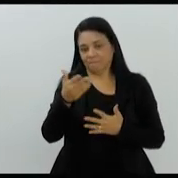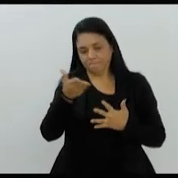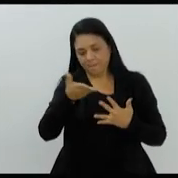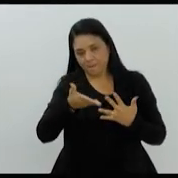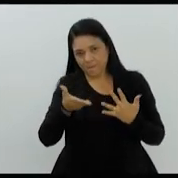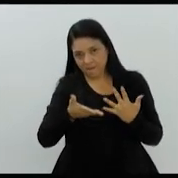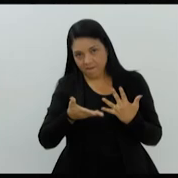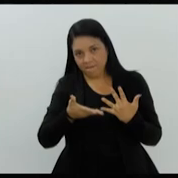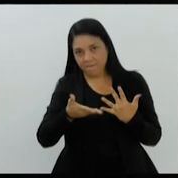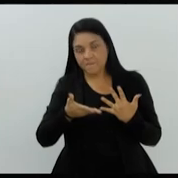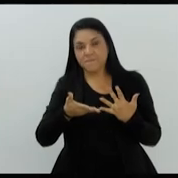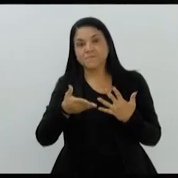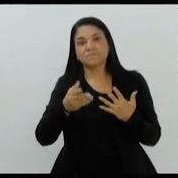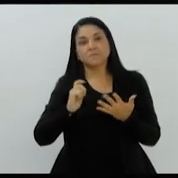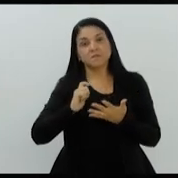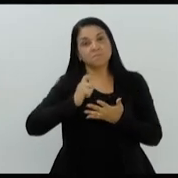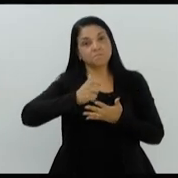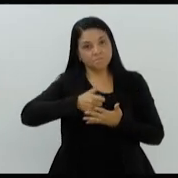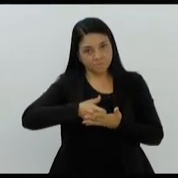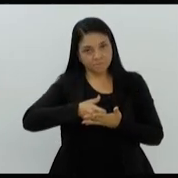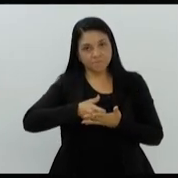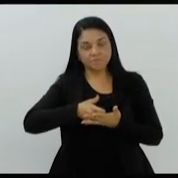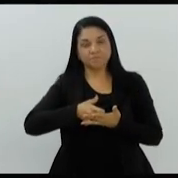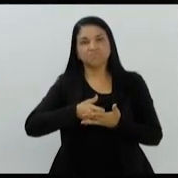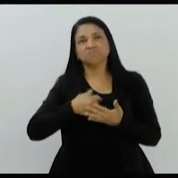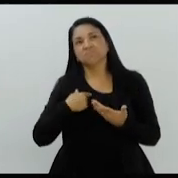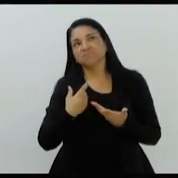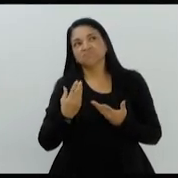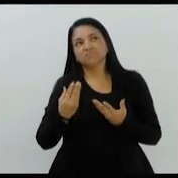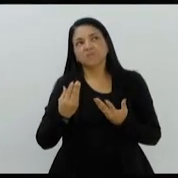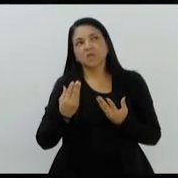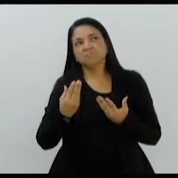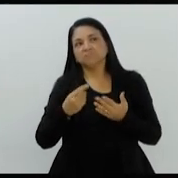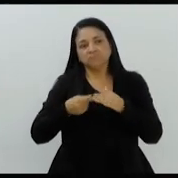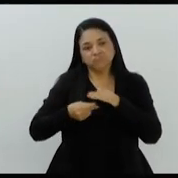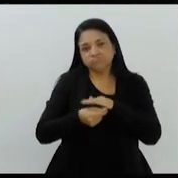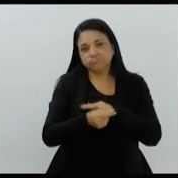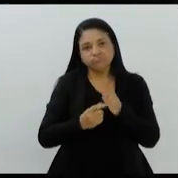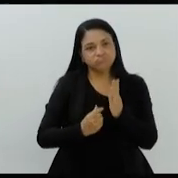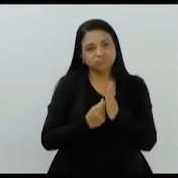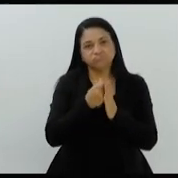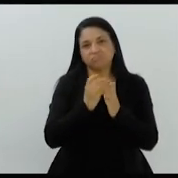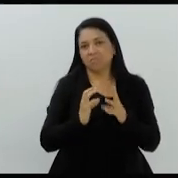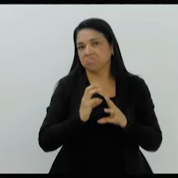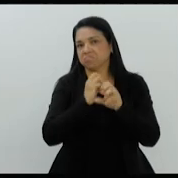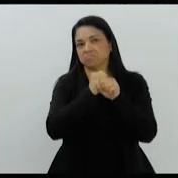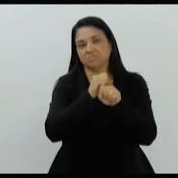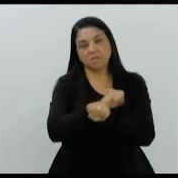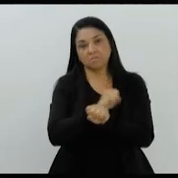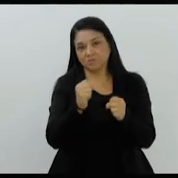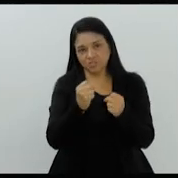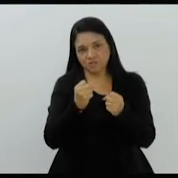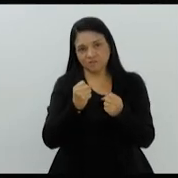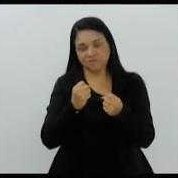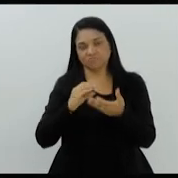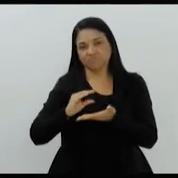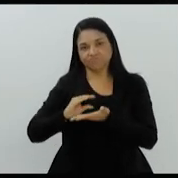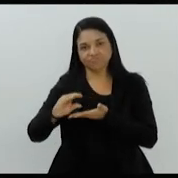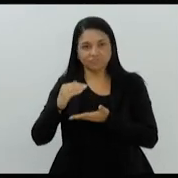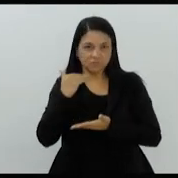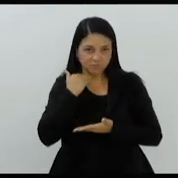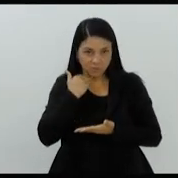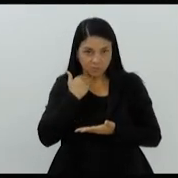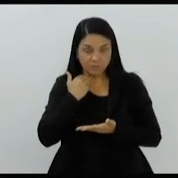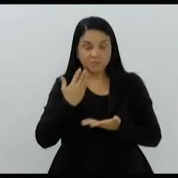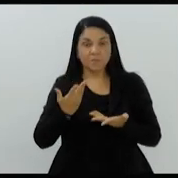É difícil estimar quanto entrará nos cofres públicos, mas a inadimplência no